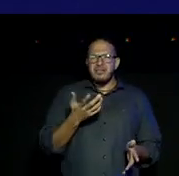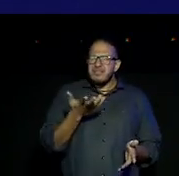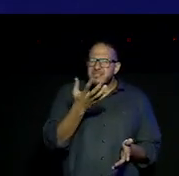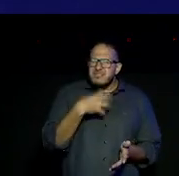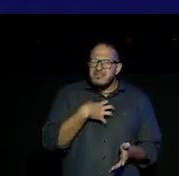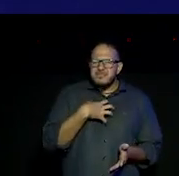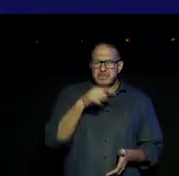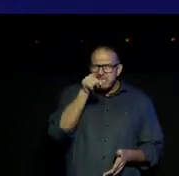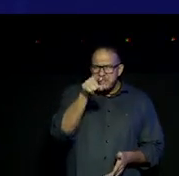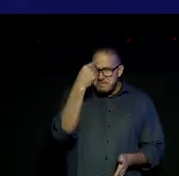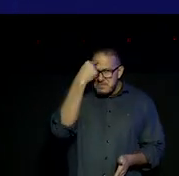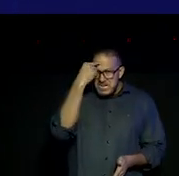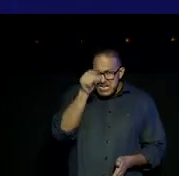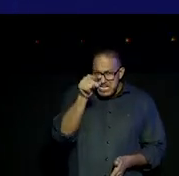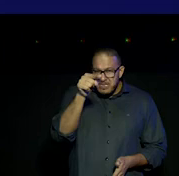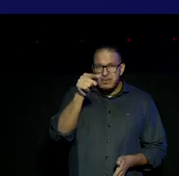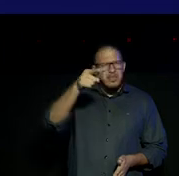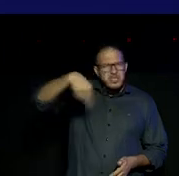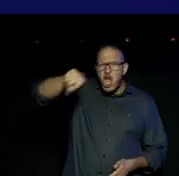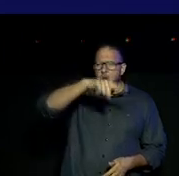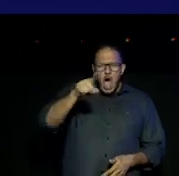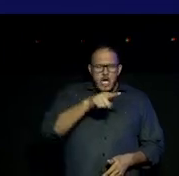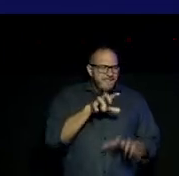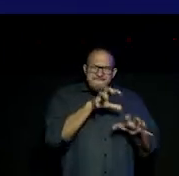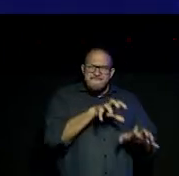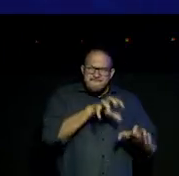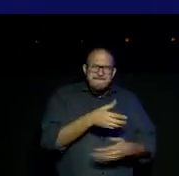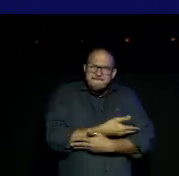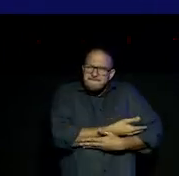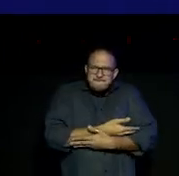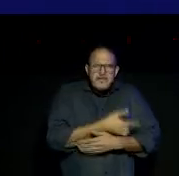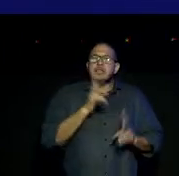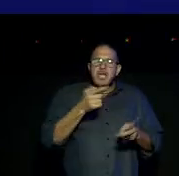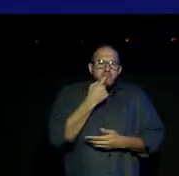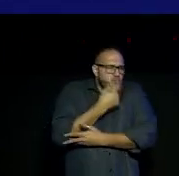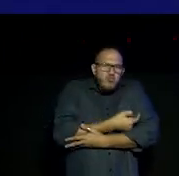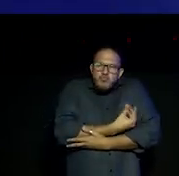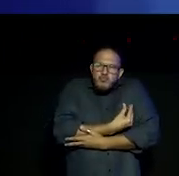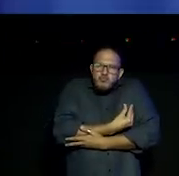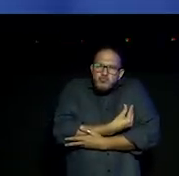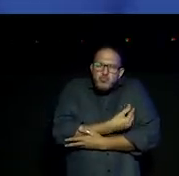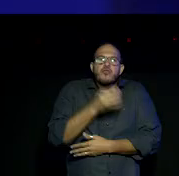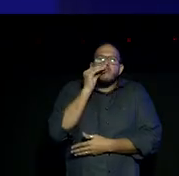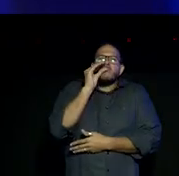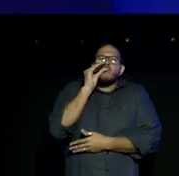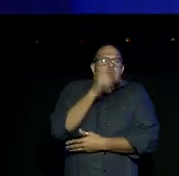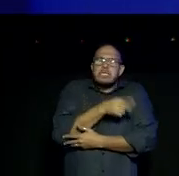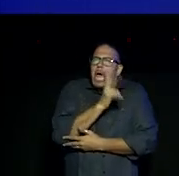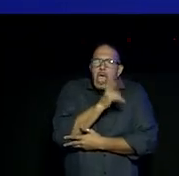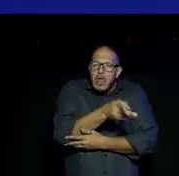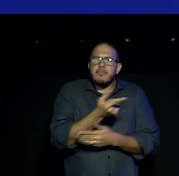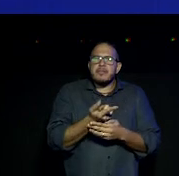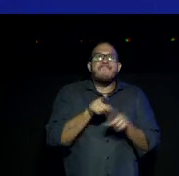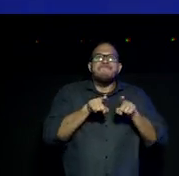esse padrão de pensamento que é incutido em nós desde o berço, junto com a primeira chuquinha de erva doce, vem